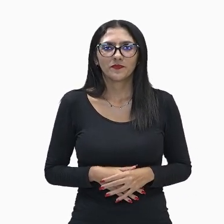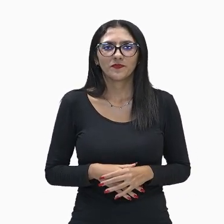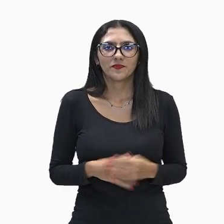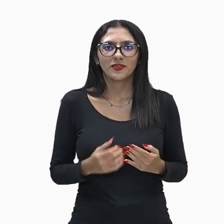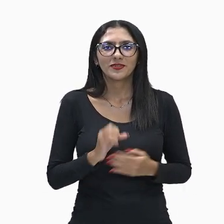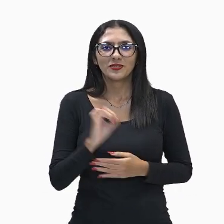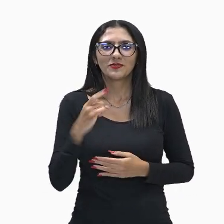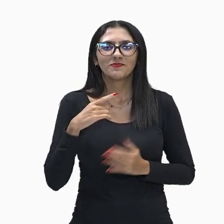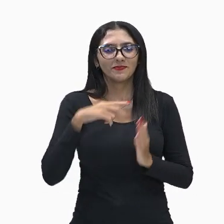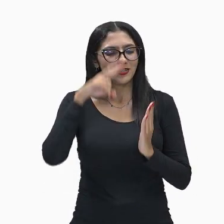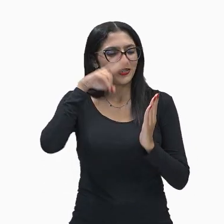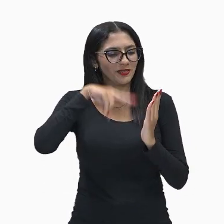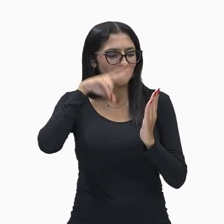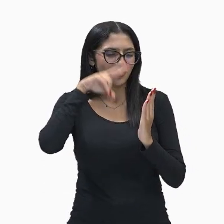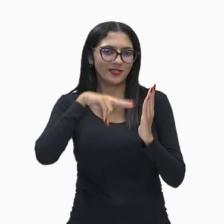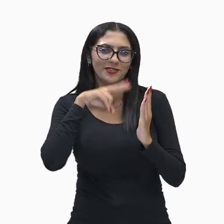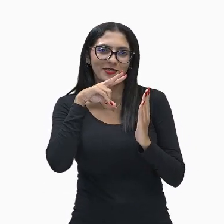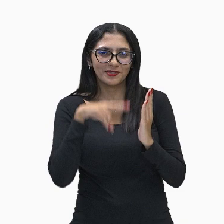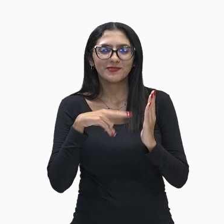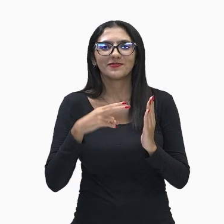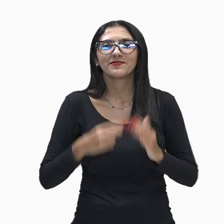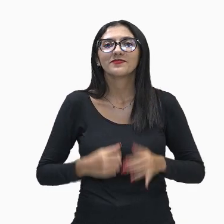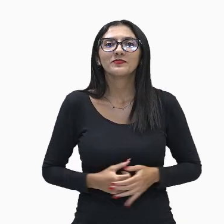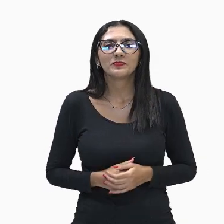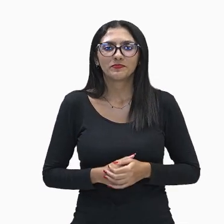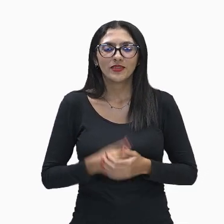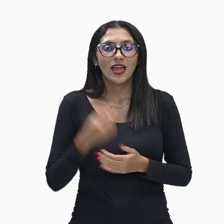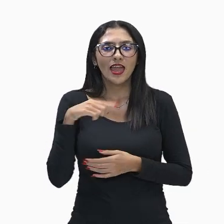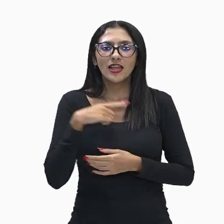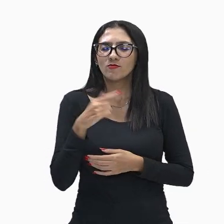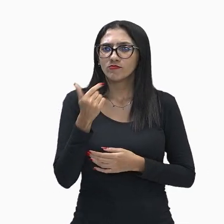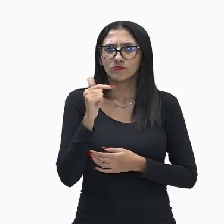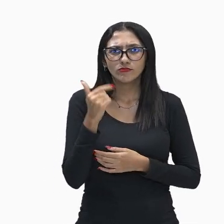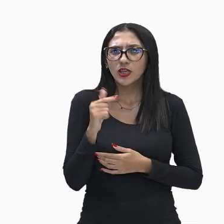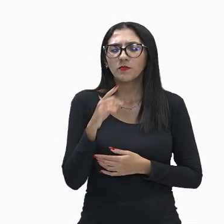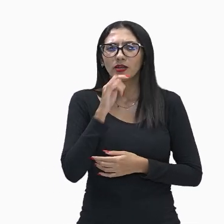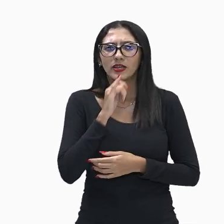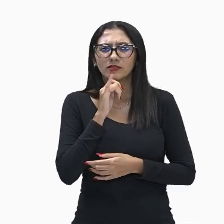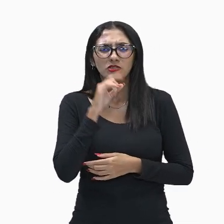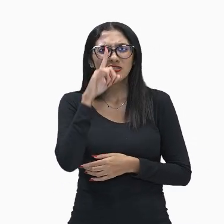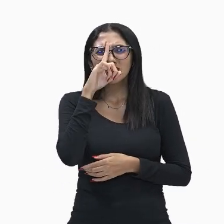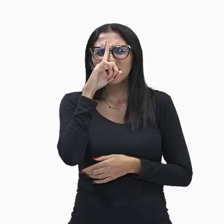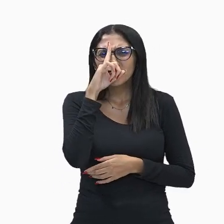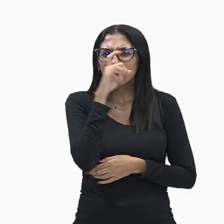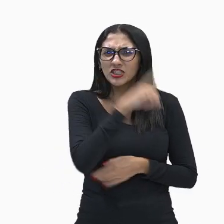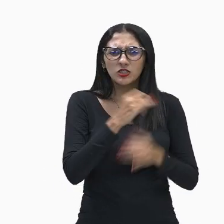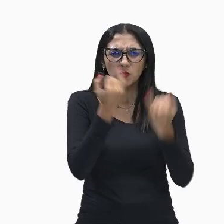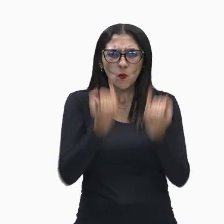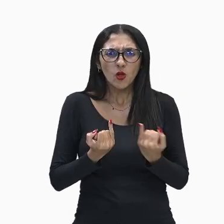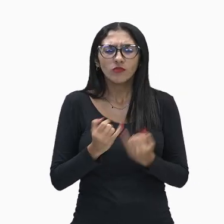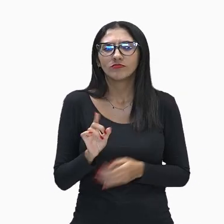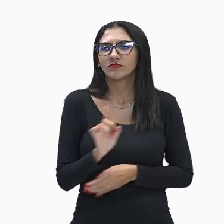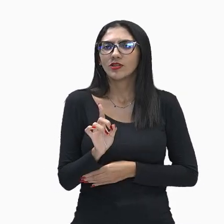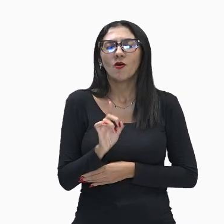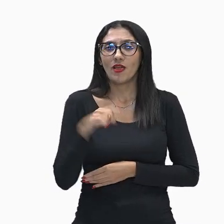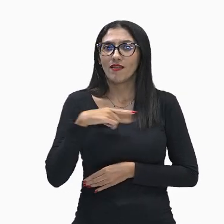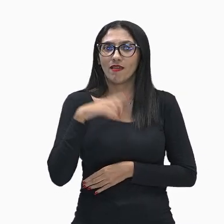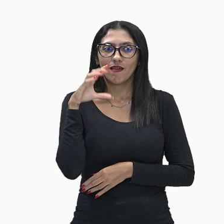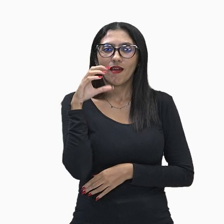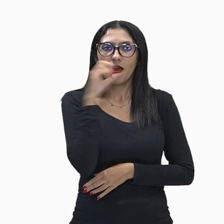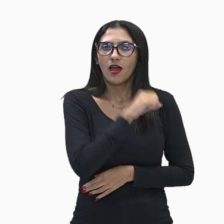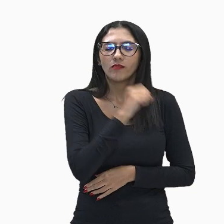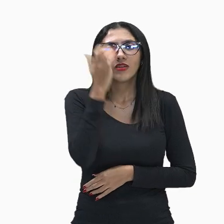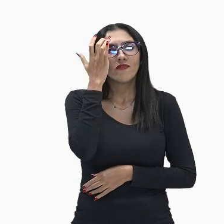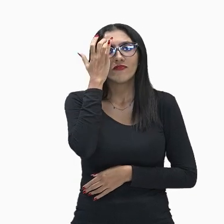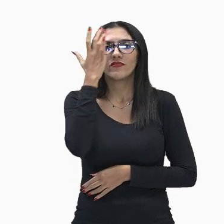identifico os mesomorfos Eles não têm dificuldade de perder peso já que contam com o metabolismo acelerado também